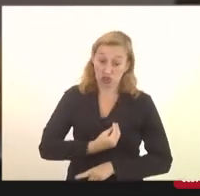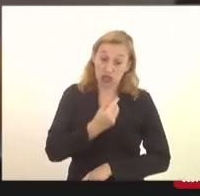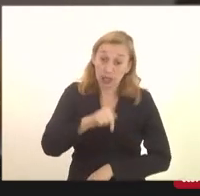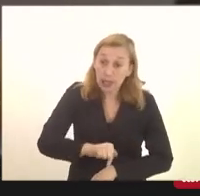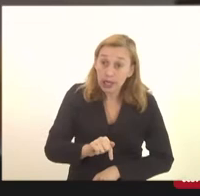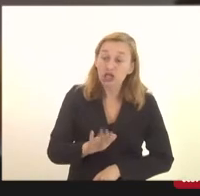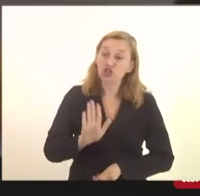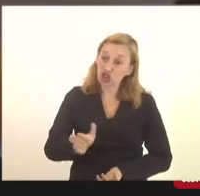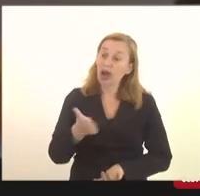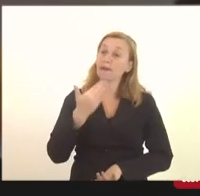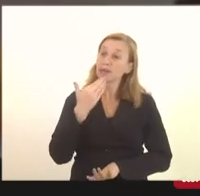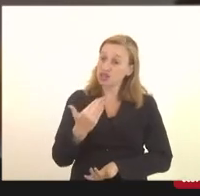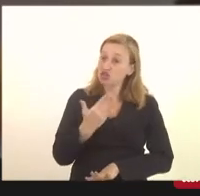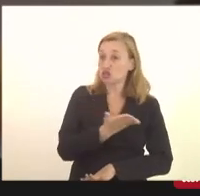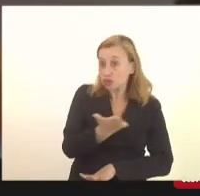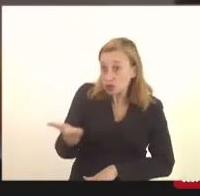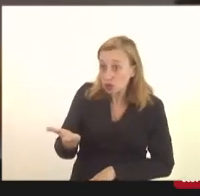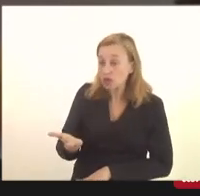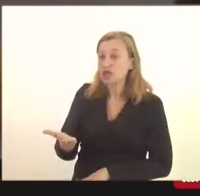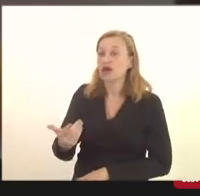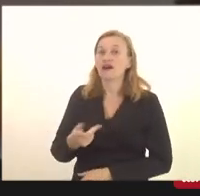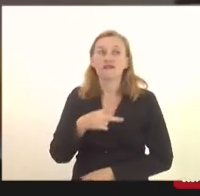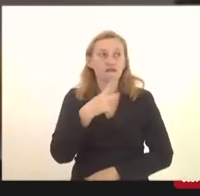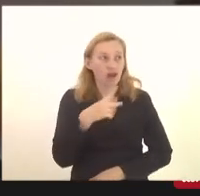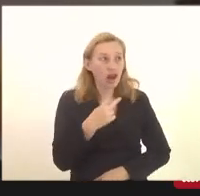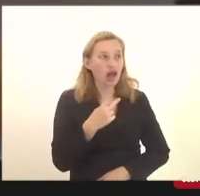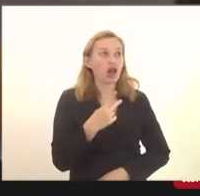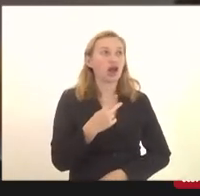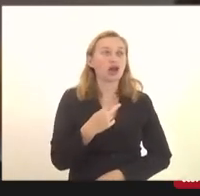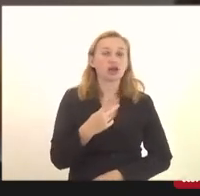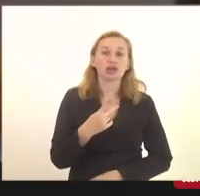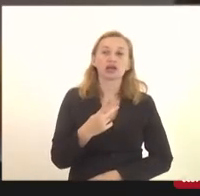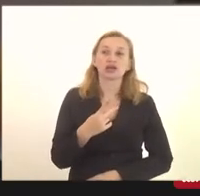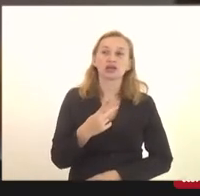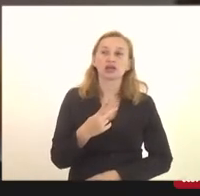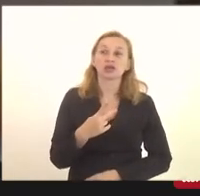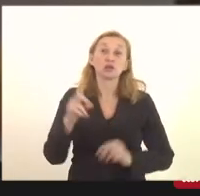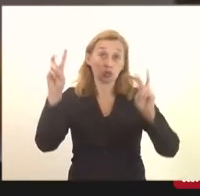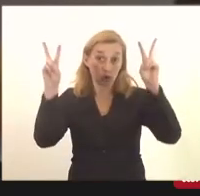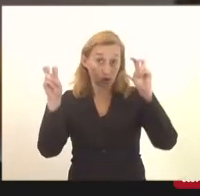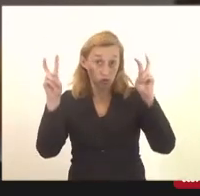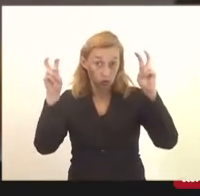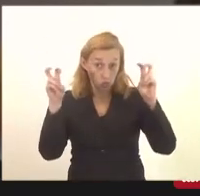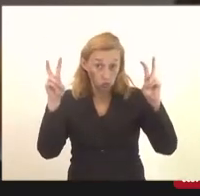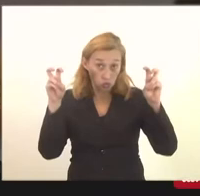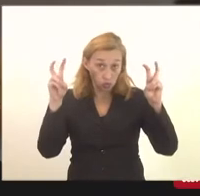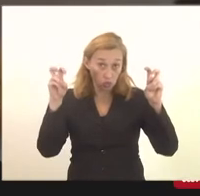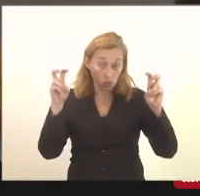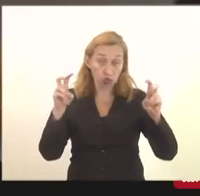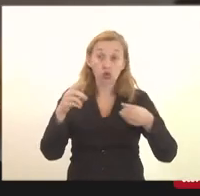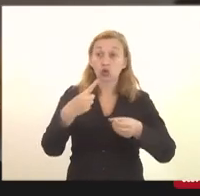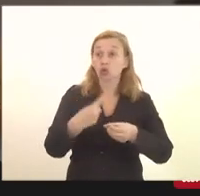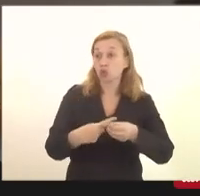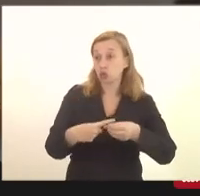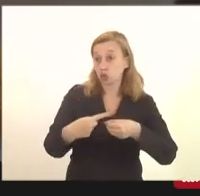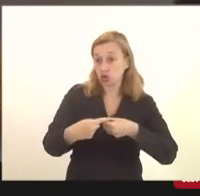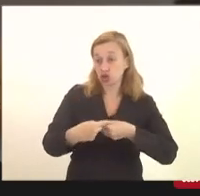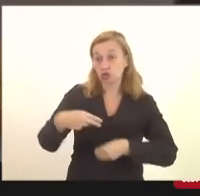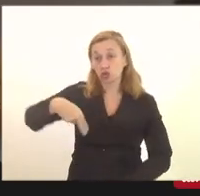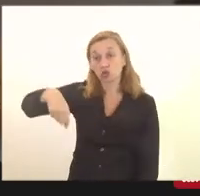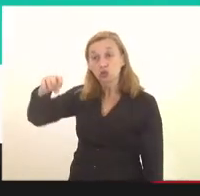a sugestão dos senhores se falarem, que deve ser, evidentemente, sobre as questões do município do